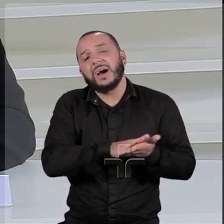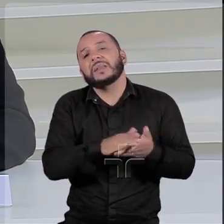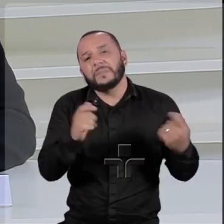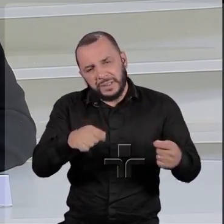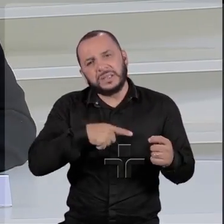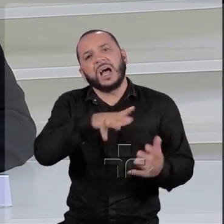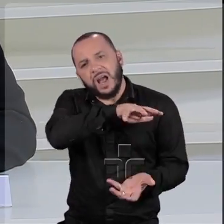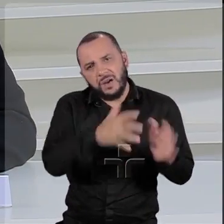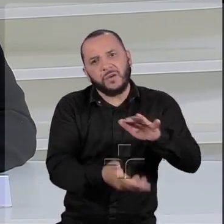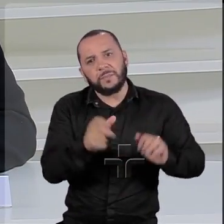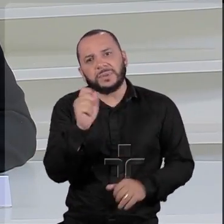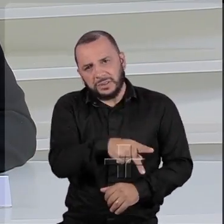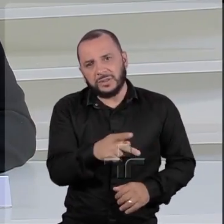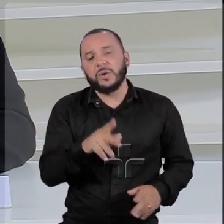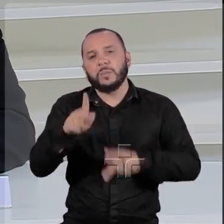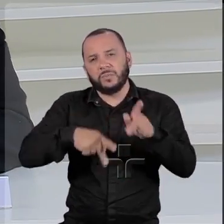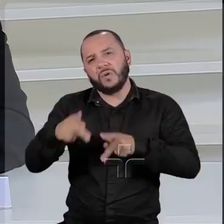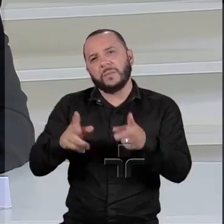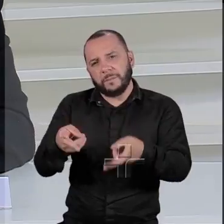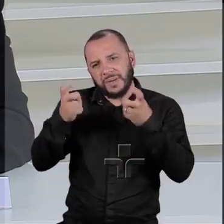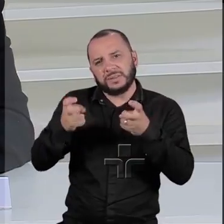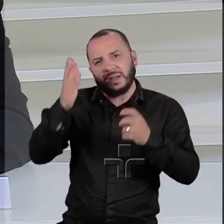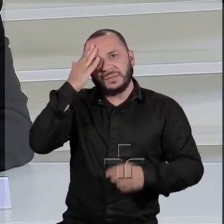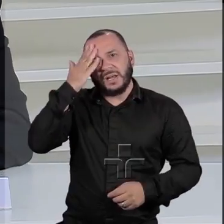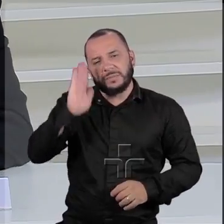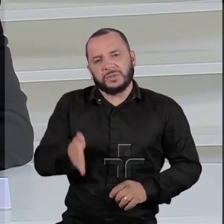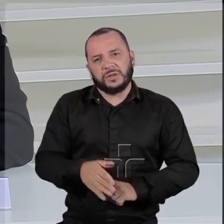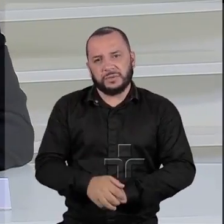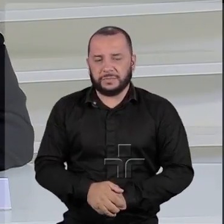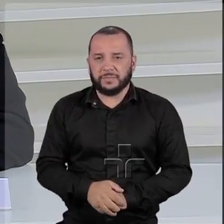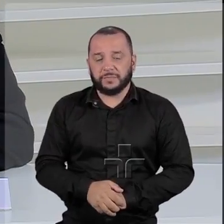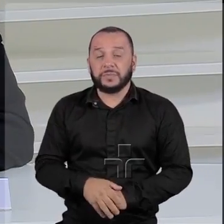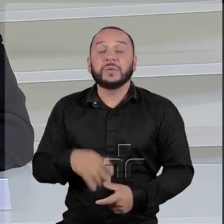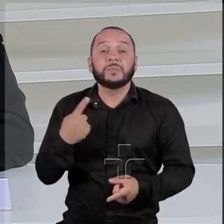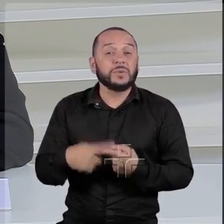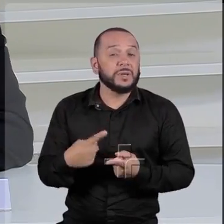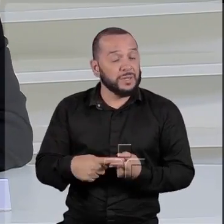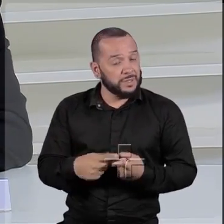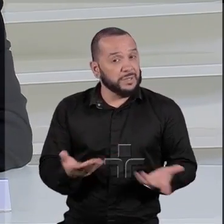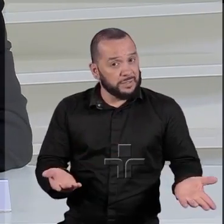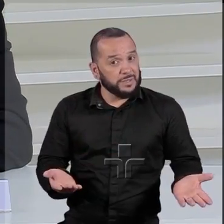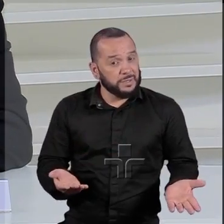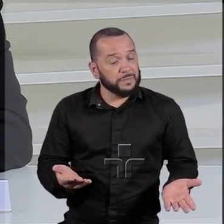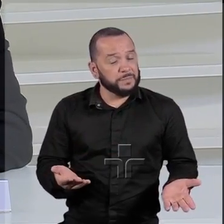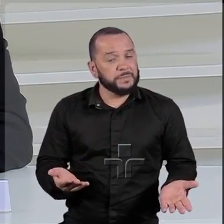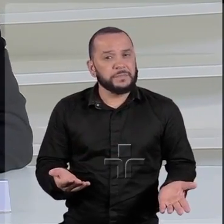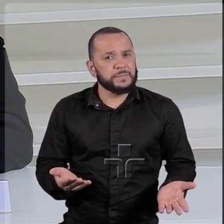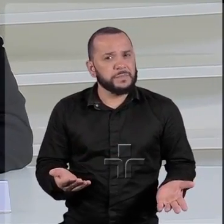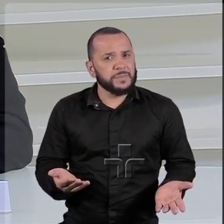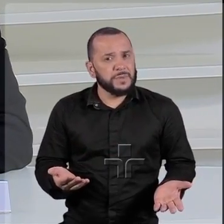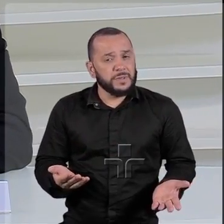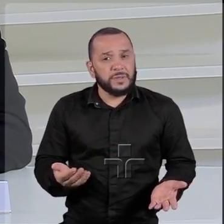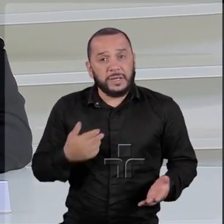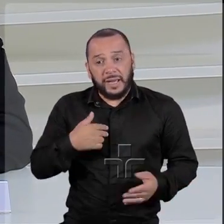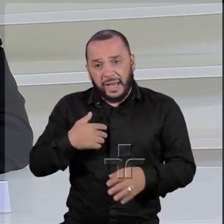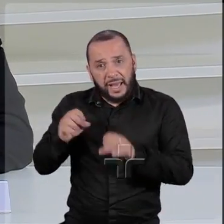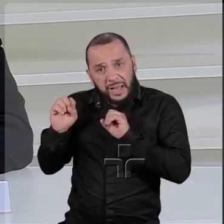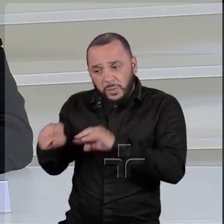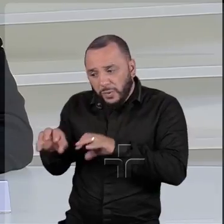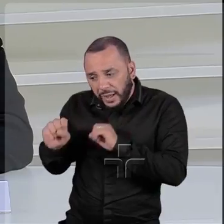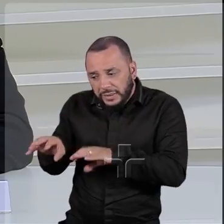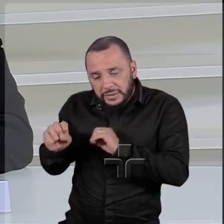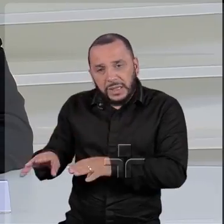previdenciária. E a população percebe isso. Porque ela está percebendo que é pior não ter educação, não